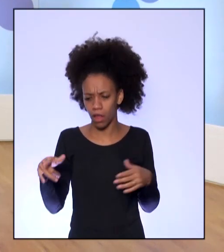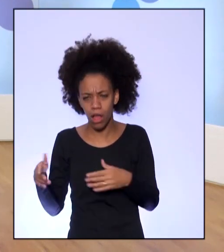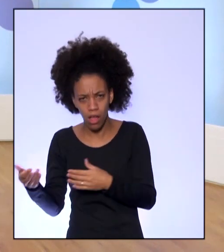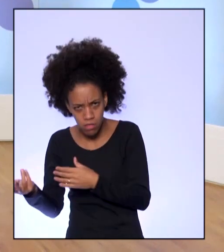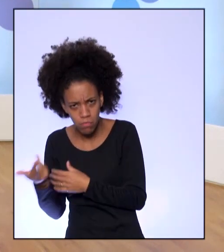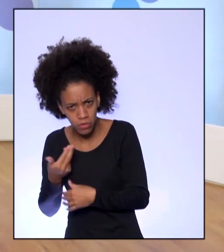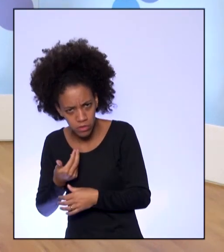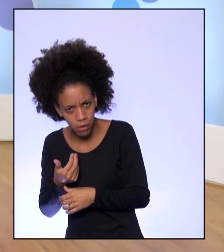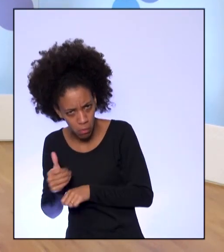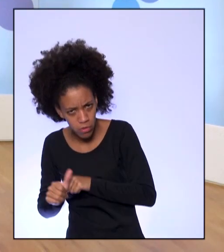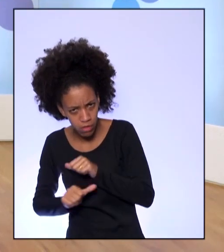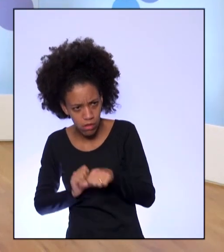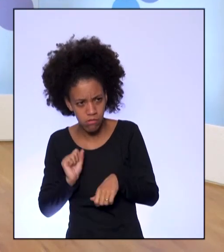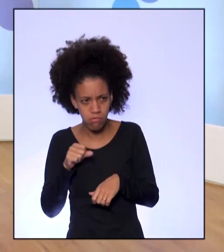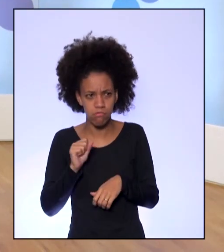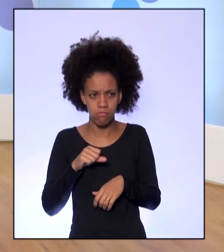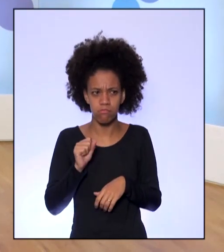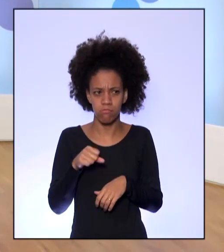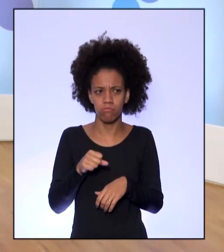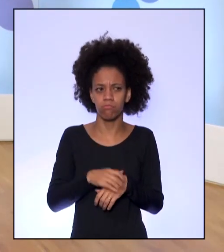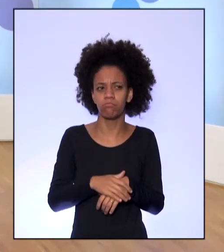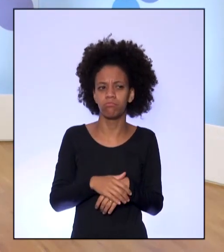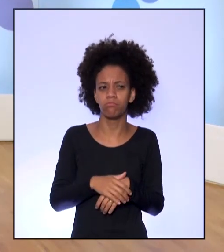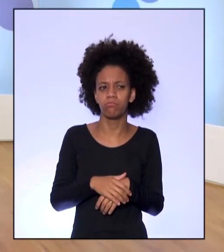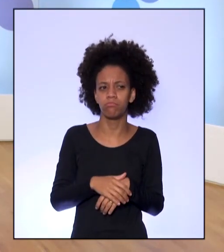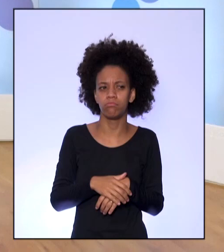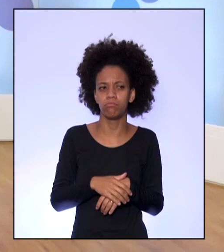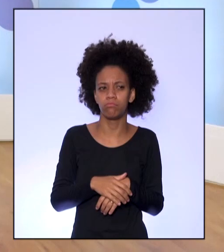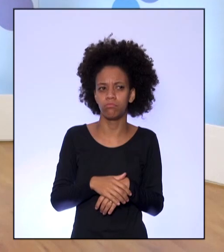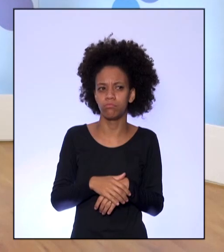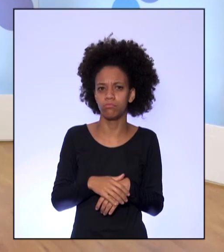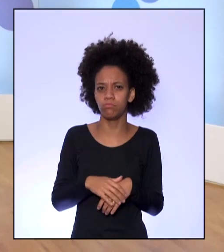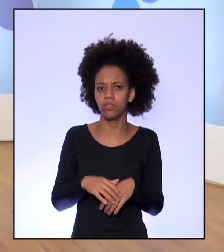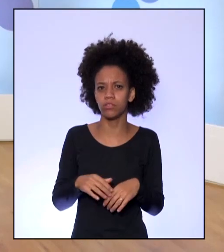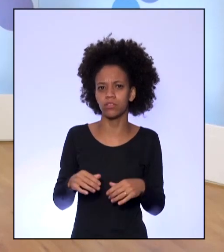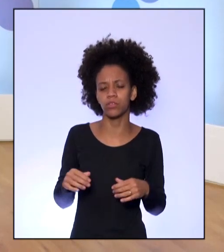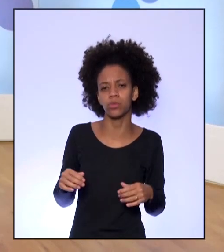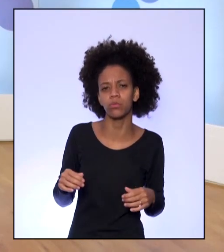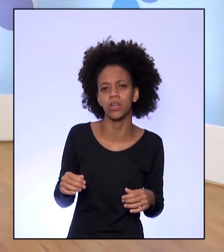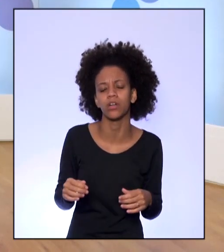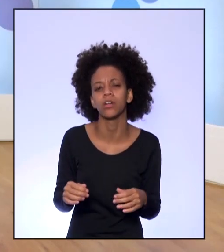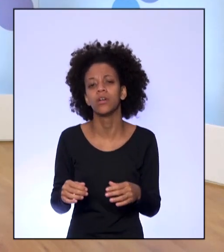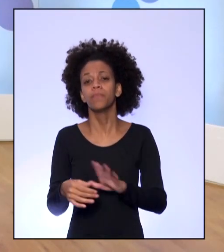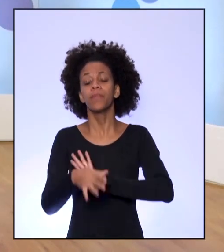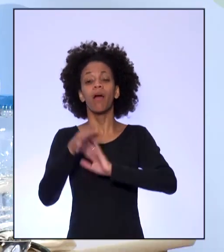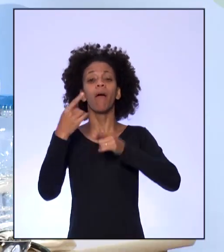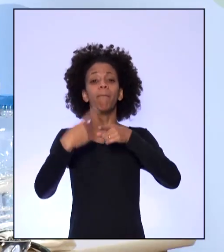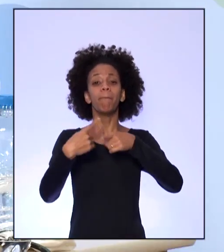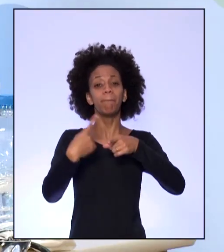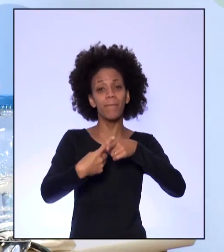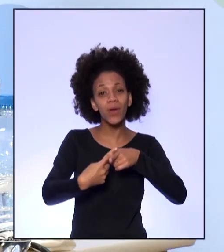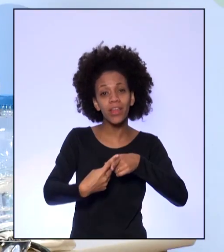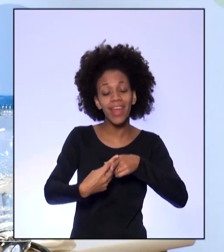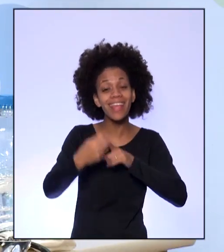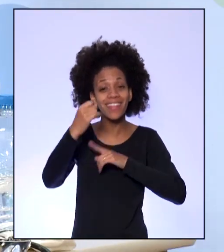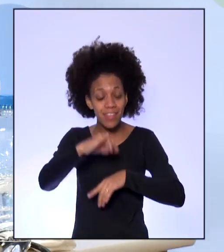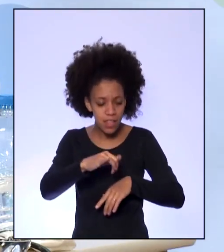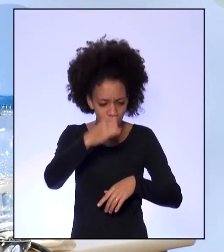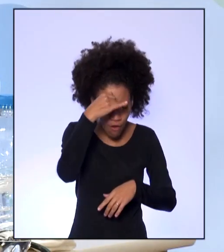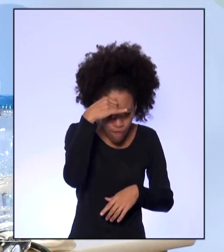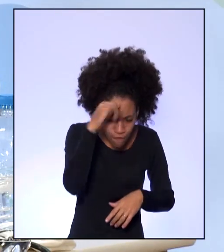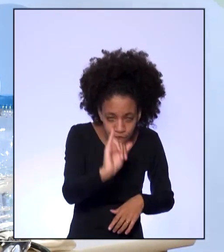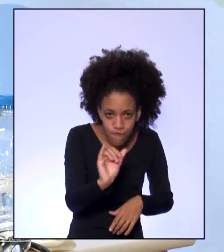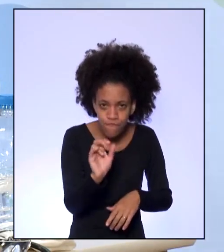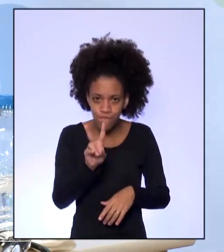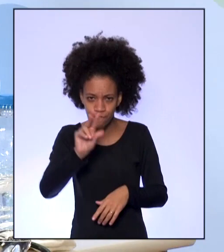Eles responderam que sim. Sim, mudaria. Sim, obviamente que mudaria. Porque se eu coloco uma vaca ali e